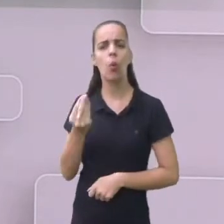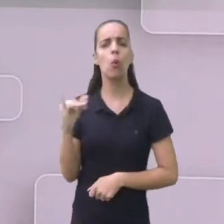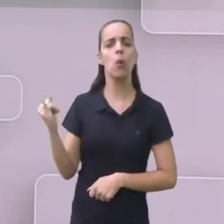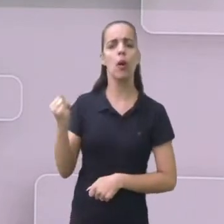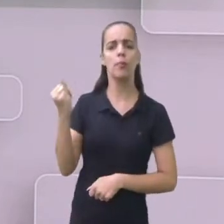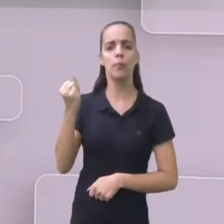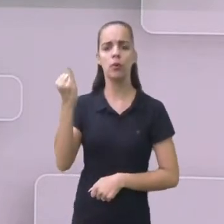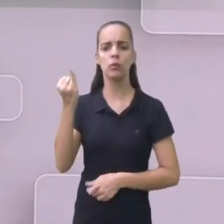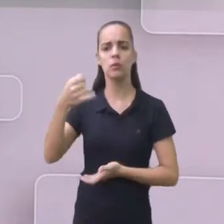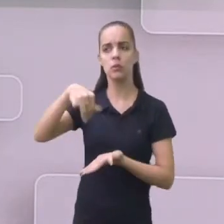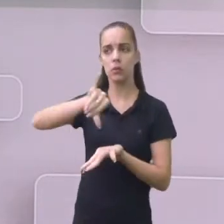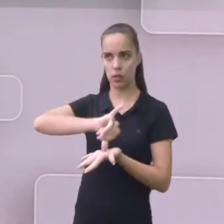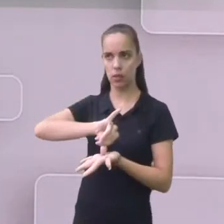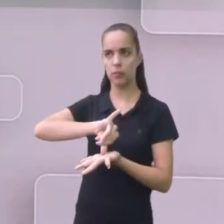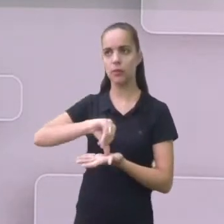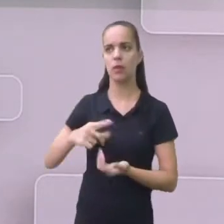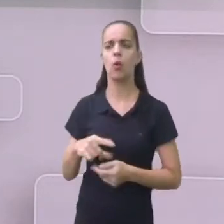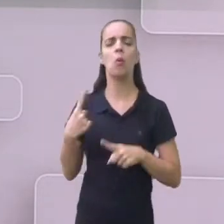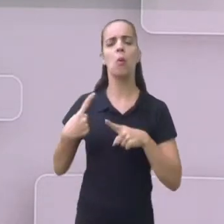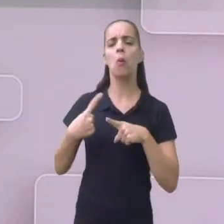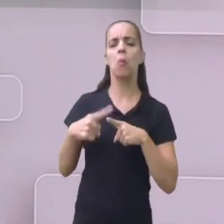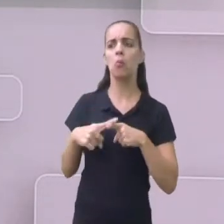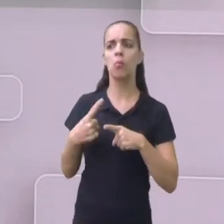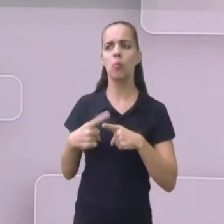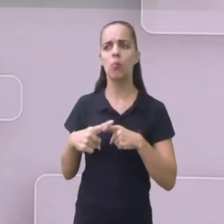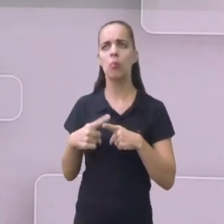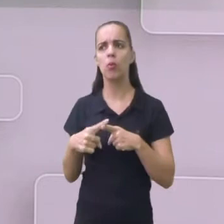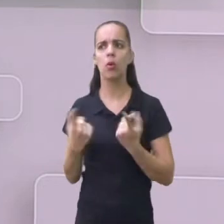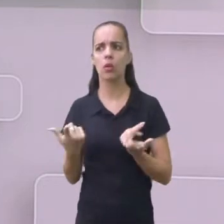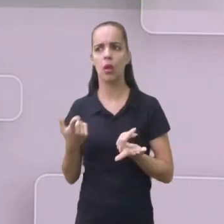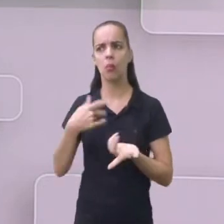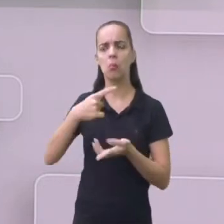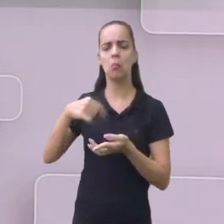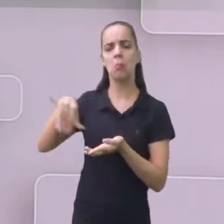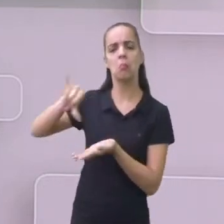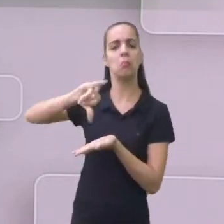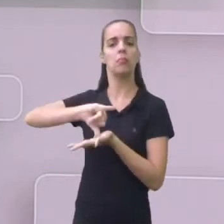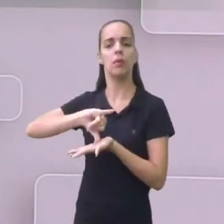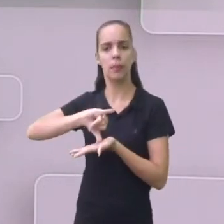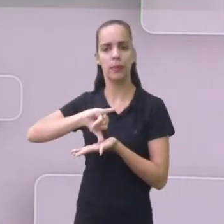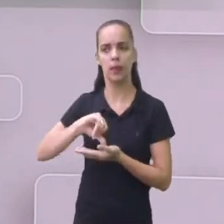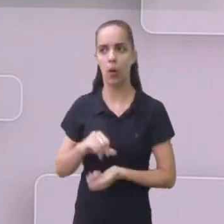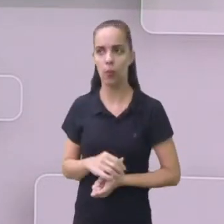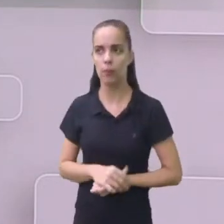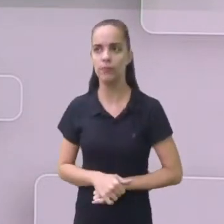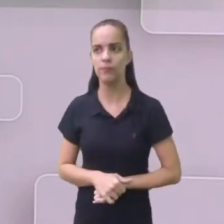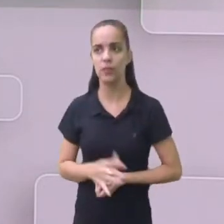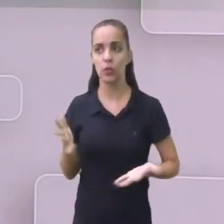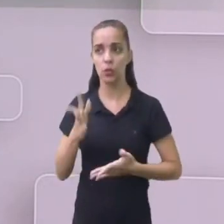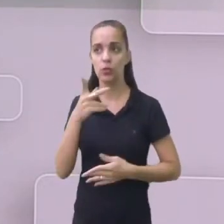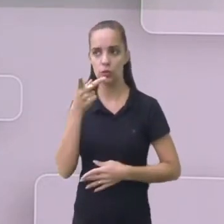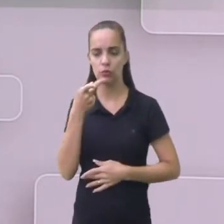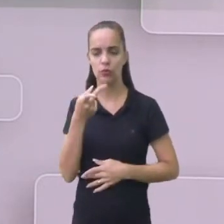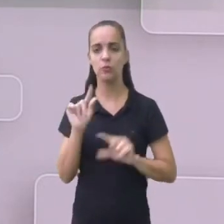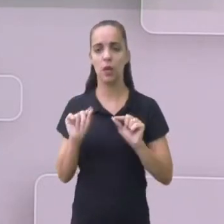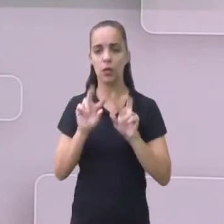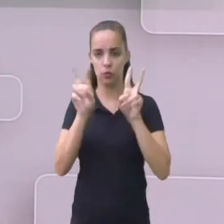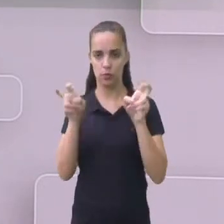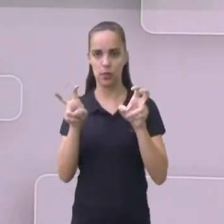de uma capital, por que ela é definida como capital? Então hoje vamos falar um pouquinho mais sobre